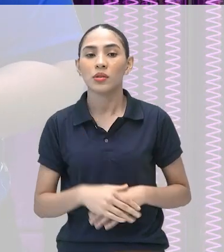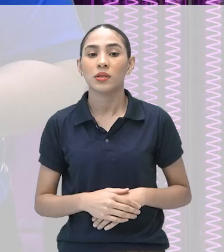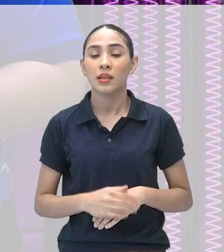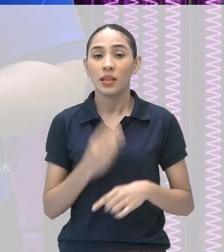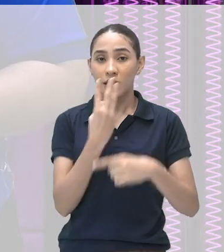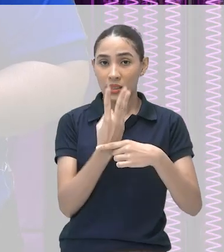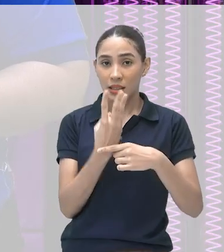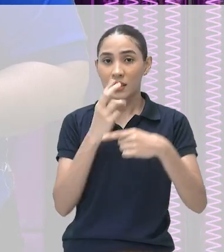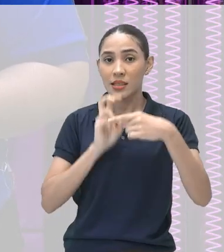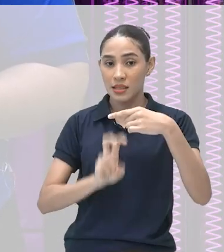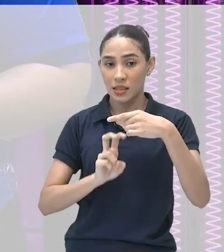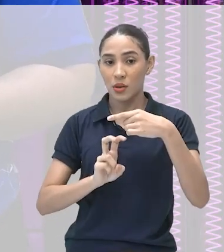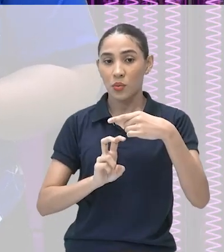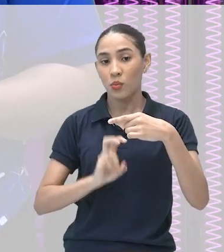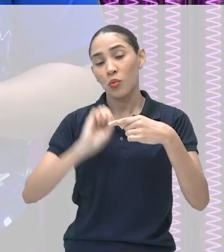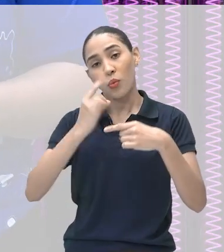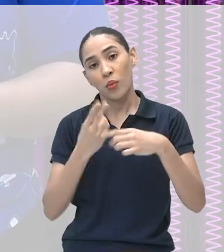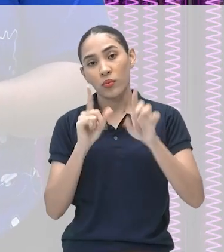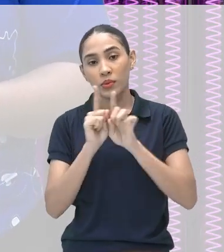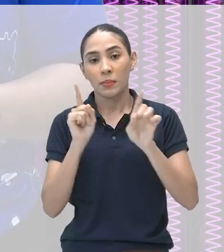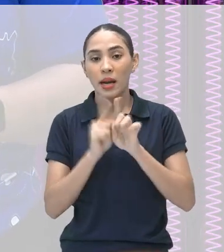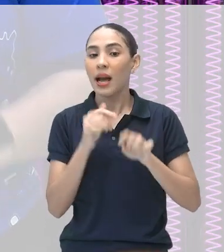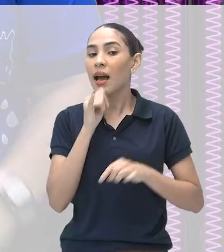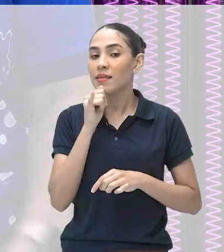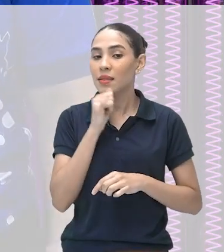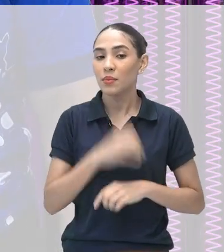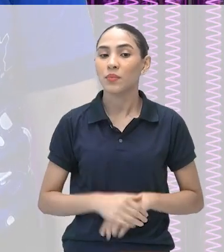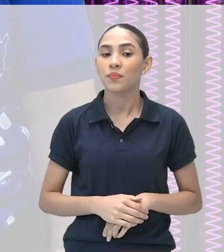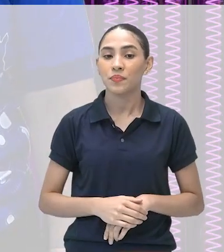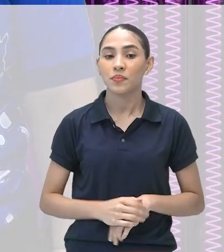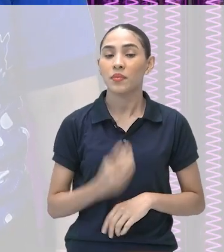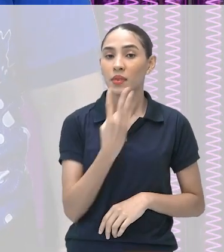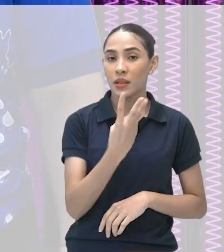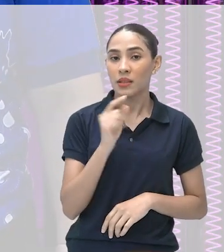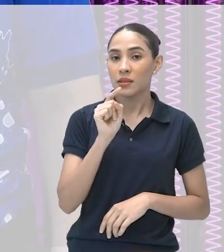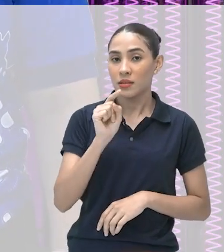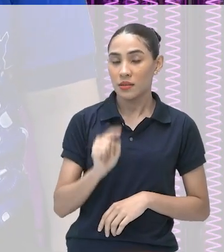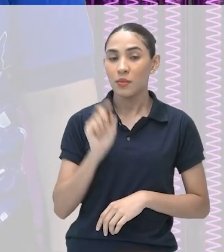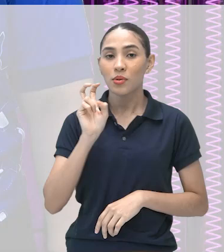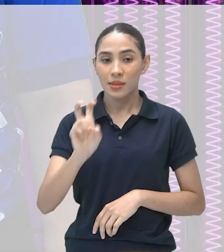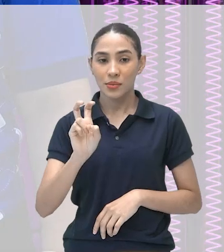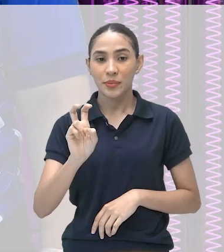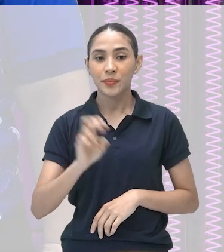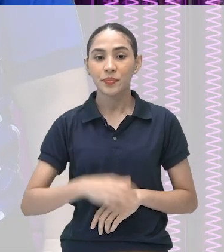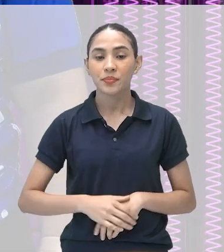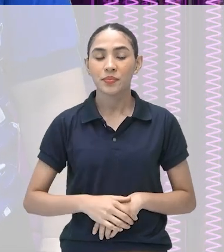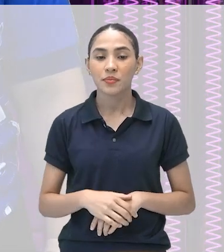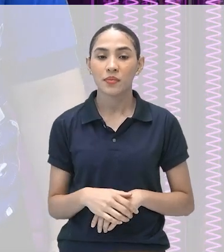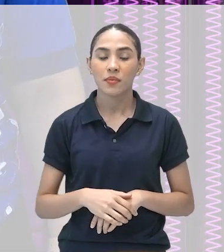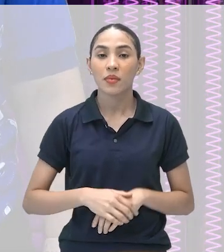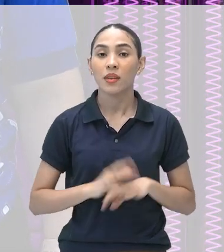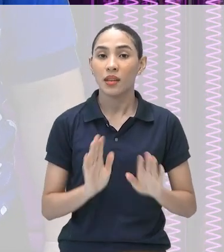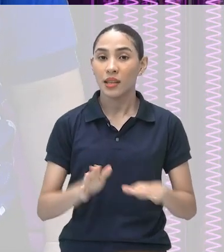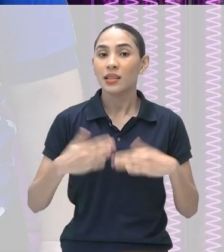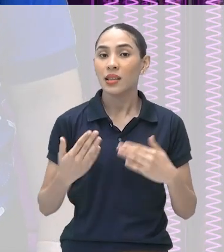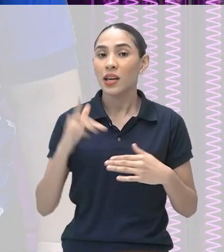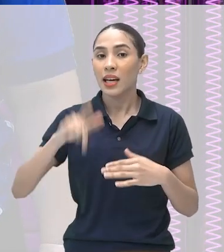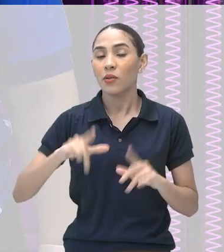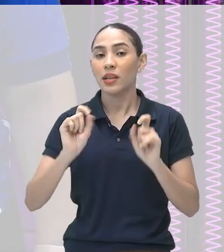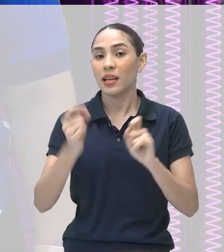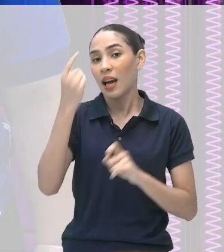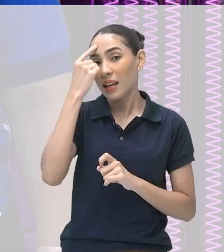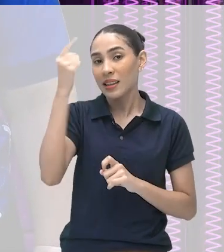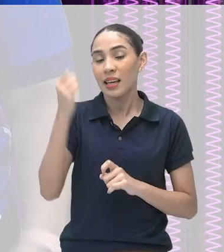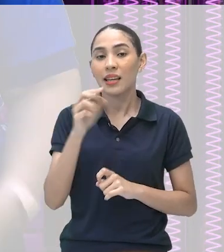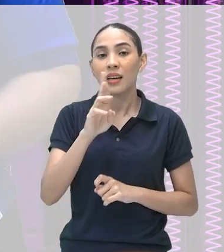3 dividido por 5, ou a gente também pode escrever aqui dessa forma, ó, 3 dividido por 5. Isso, então, é a ideia